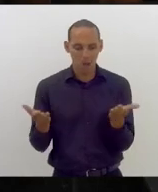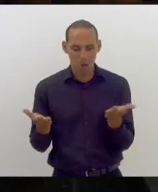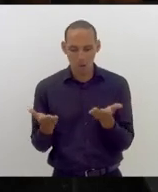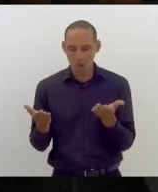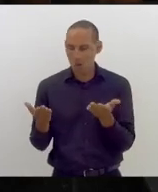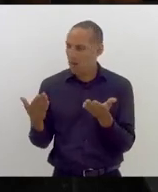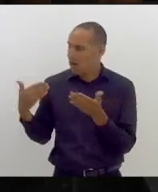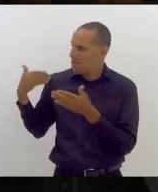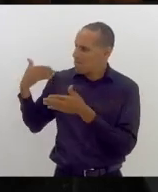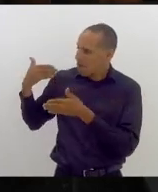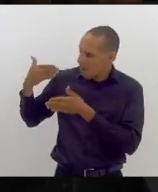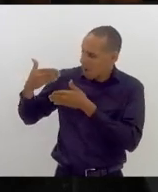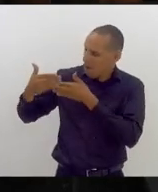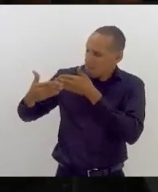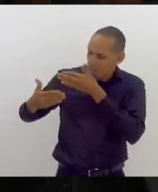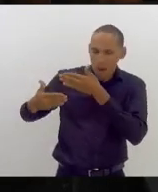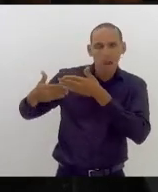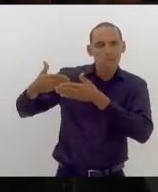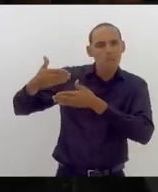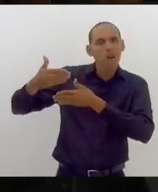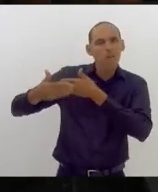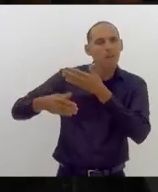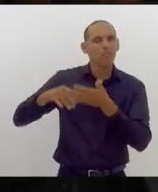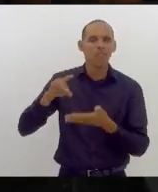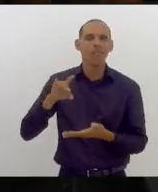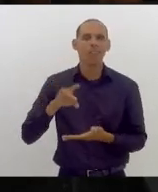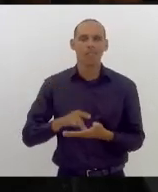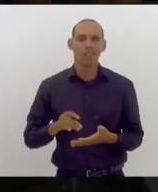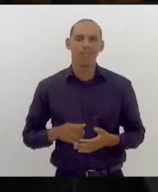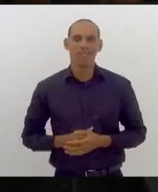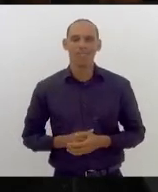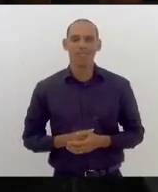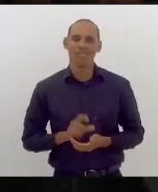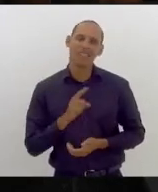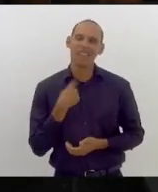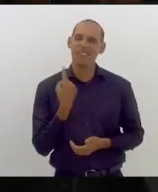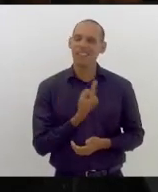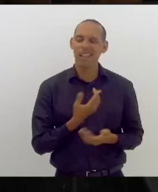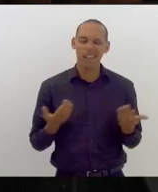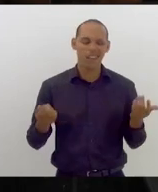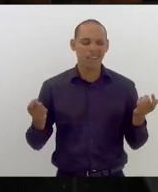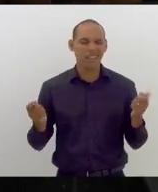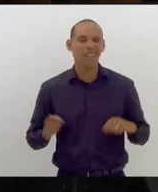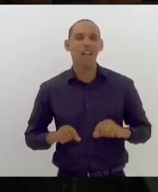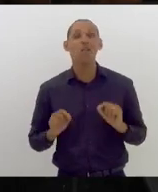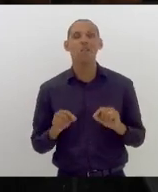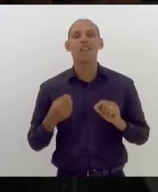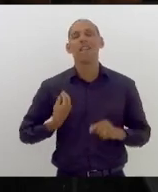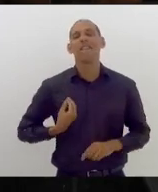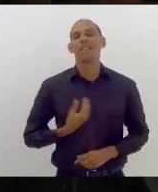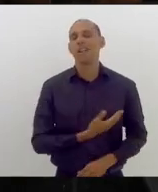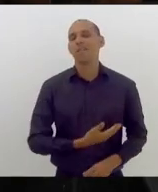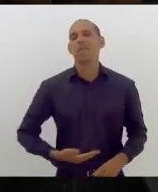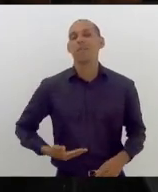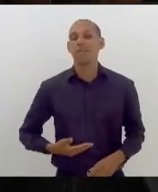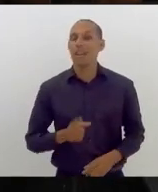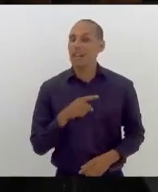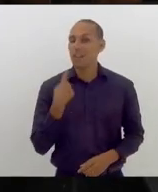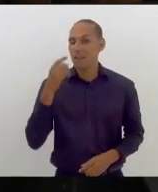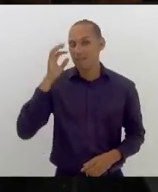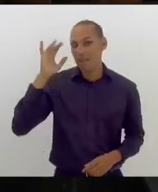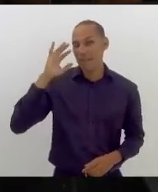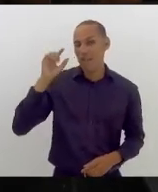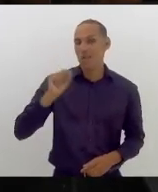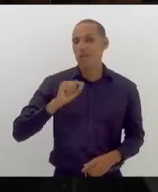coisas andaram, do quanto a gente vai poder deixar, e a vida pública é sempre importante a gente pensar